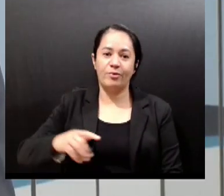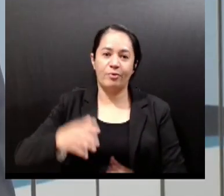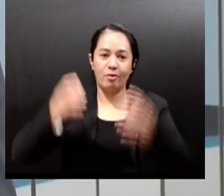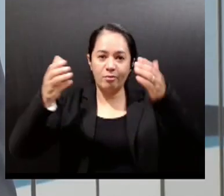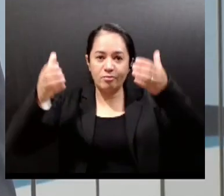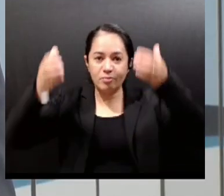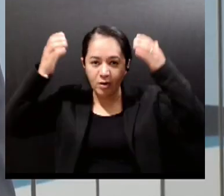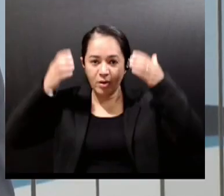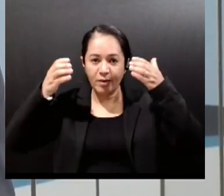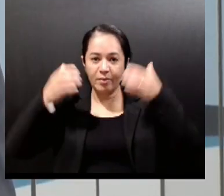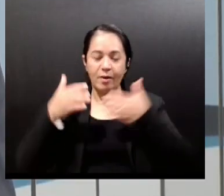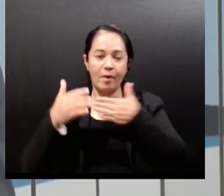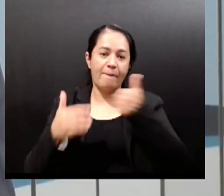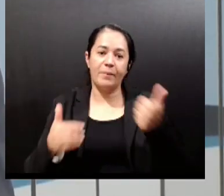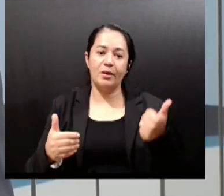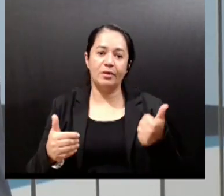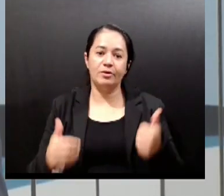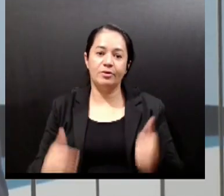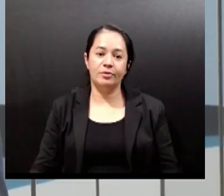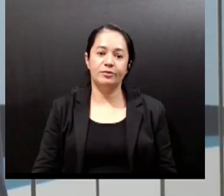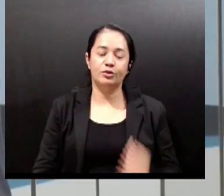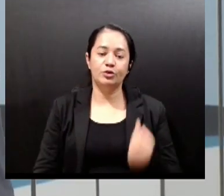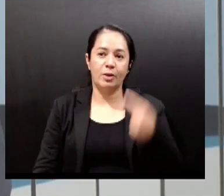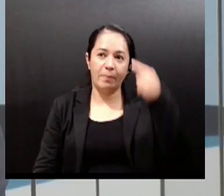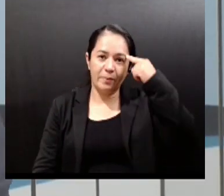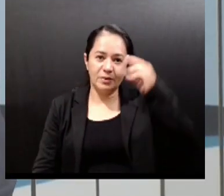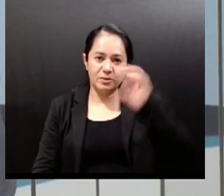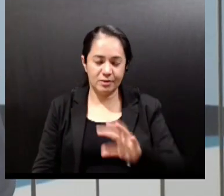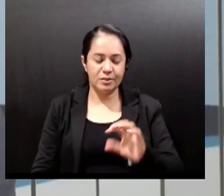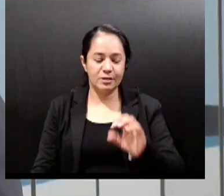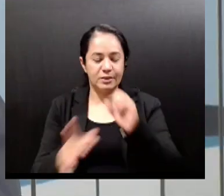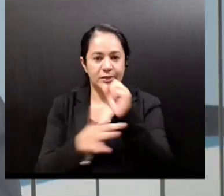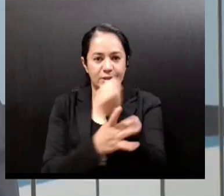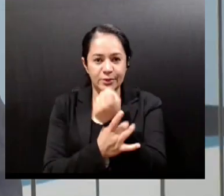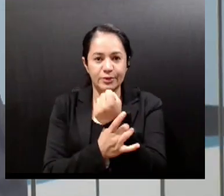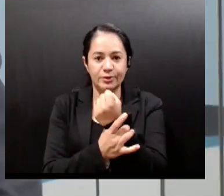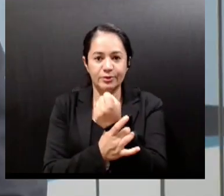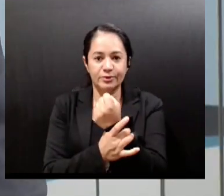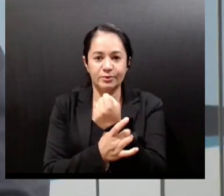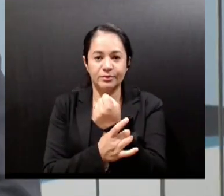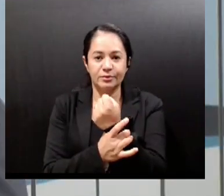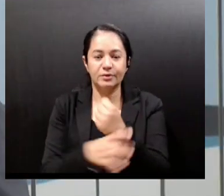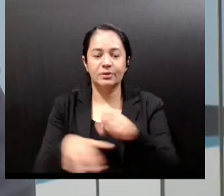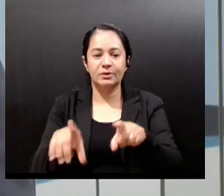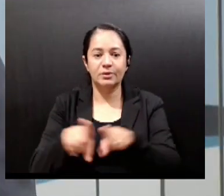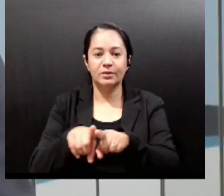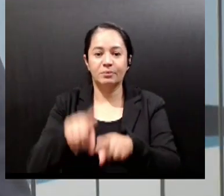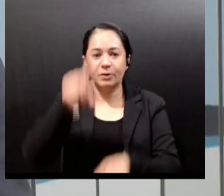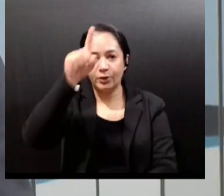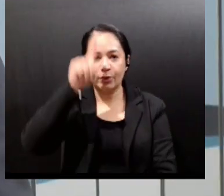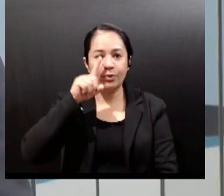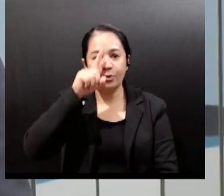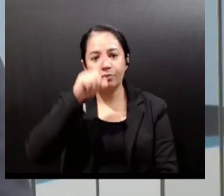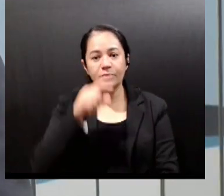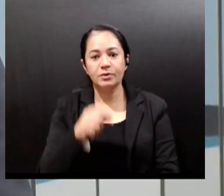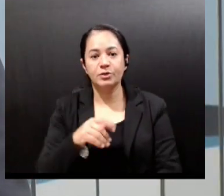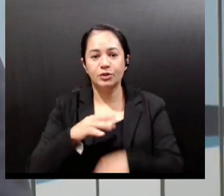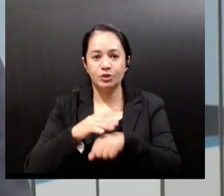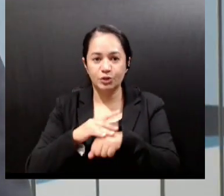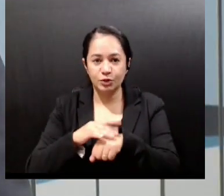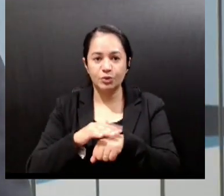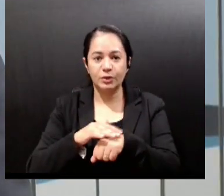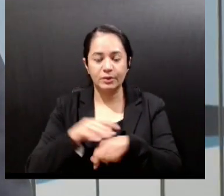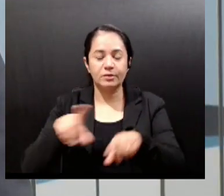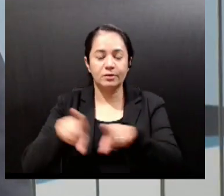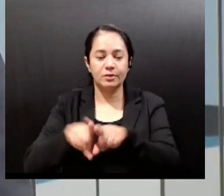dos mundos se nós pensássemos na segurança e na questão de riscos de alguma doença infecciosa.